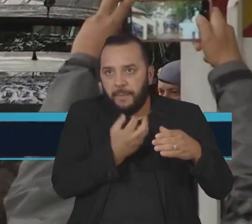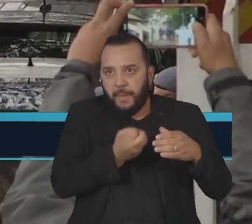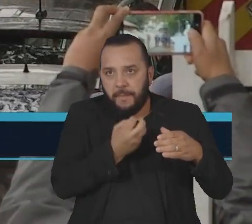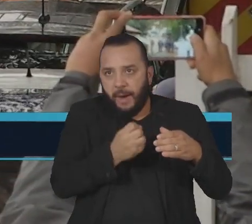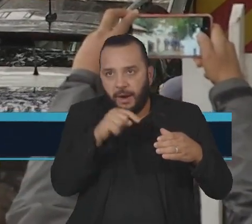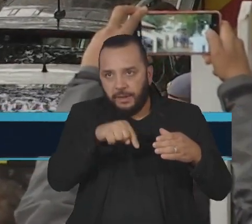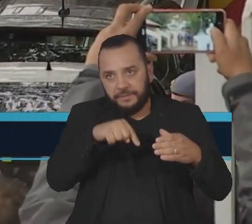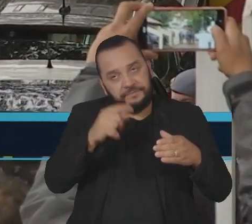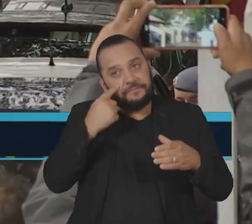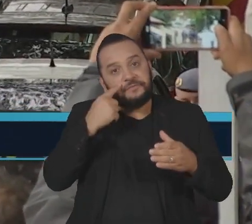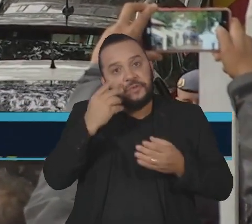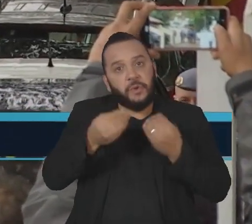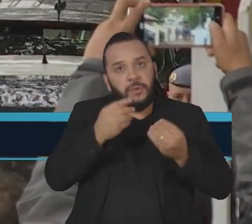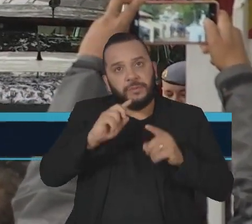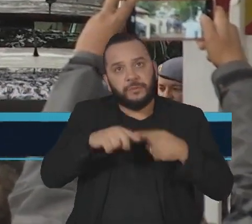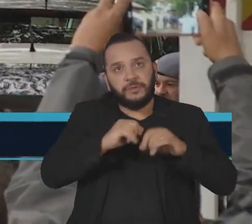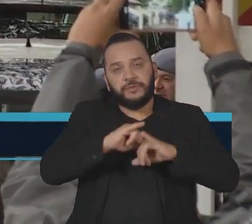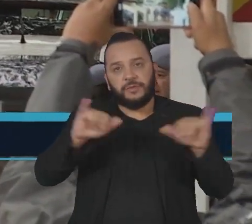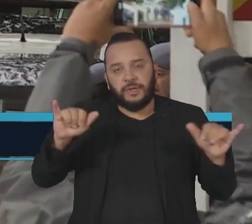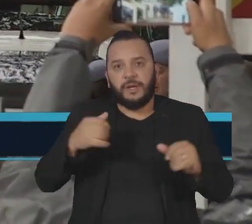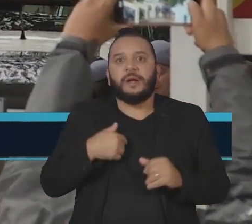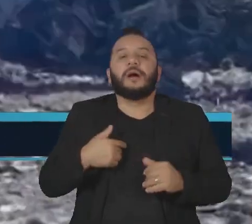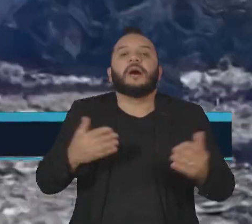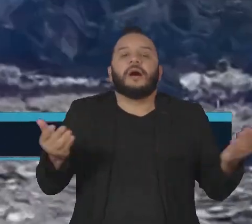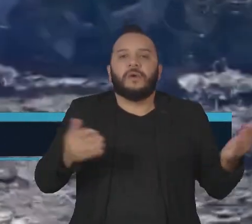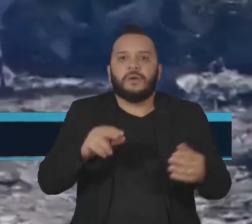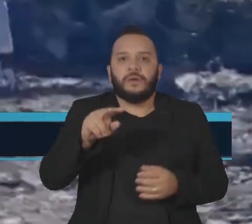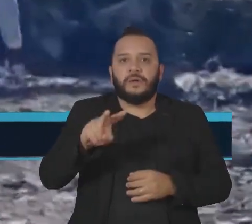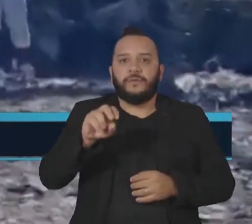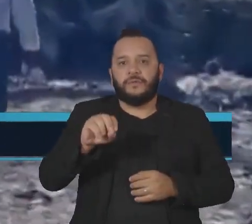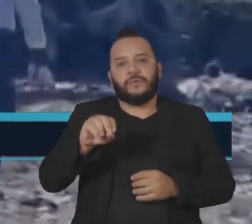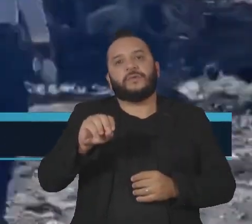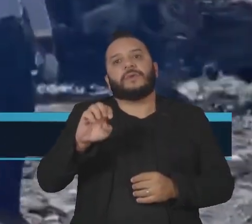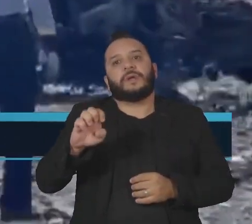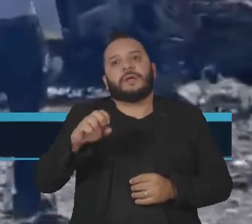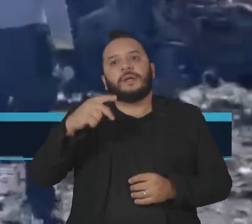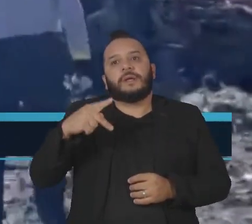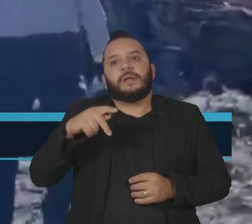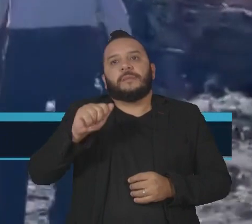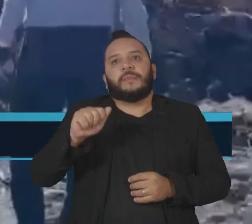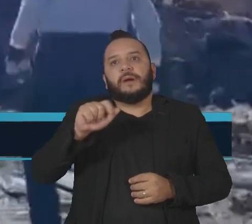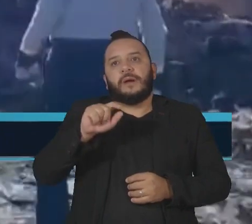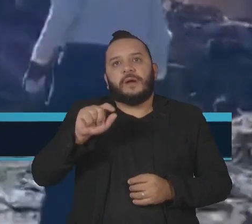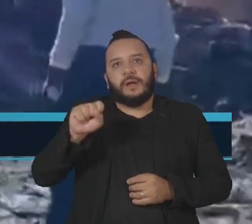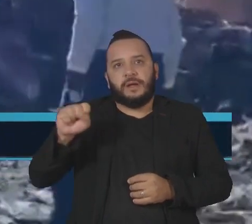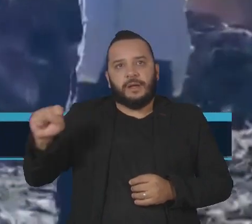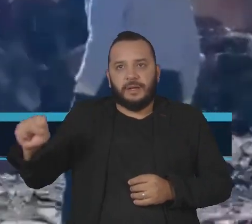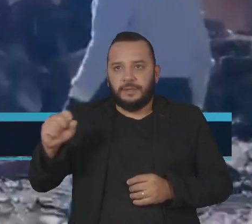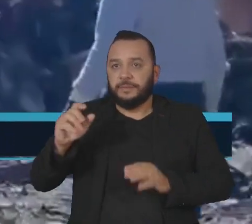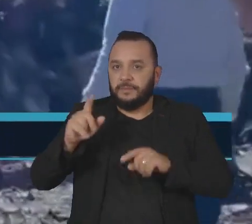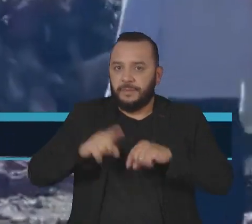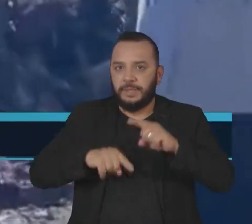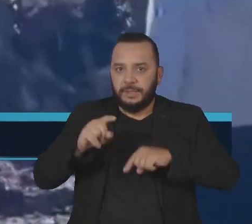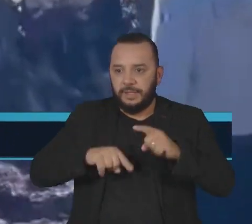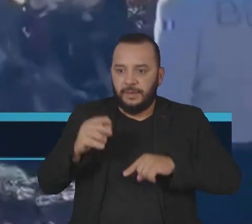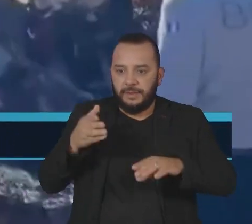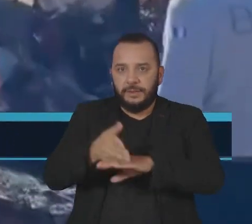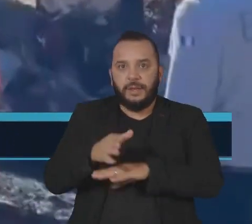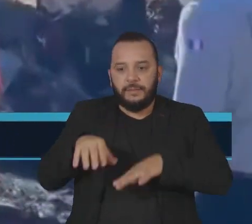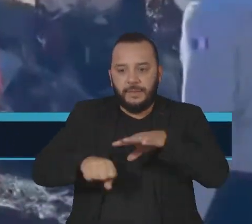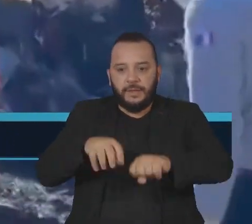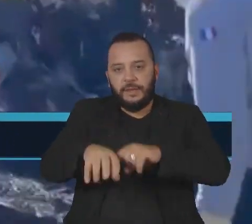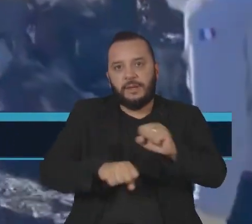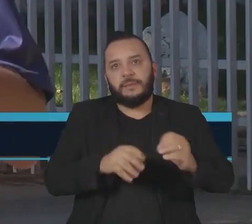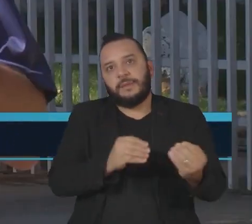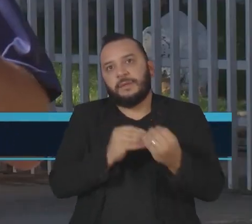Agora a Voipaz e a seguradora acionada assumiram o local para fazer o recolhimento de objetos pessoais das vítimas e entregá-los